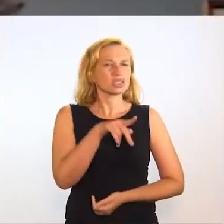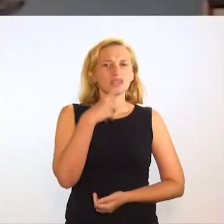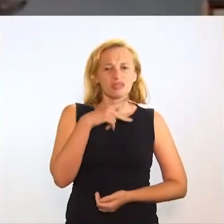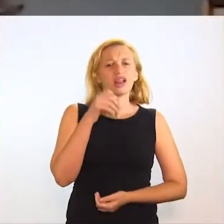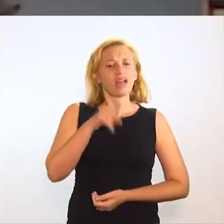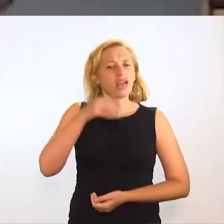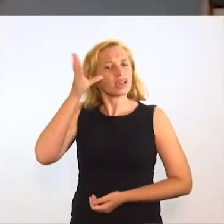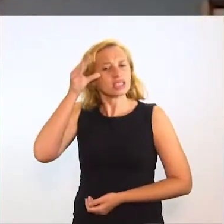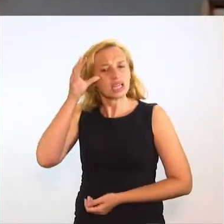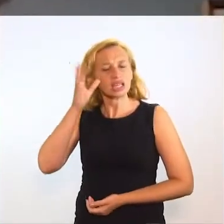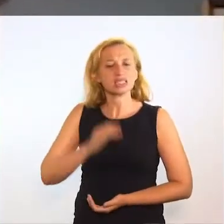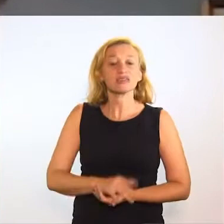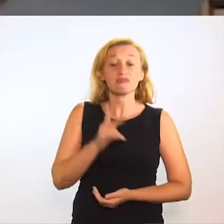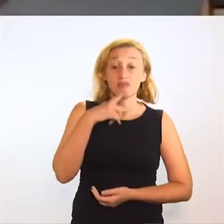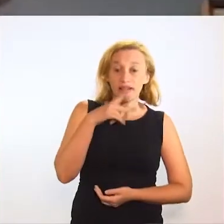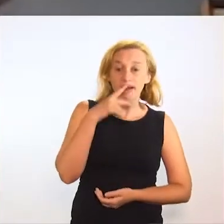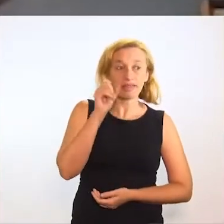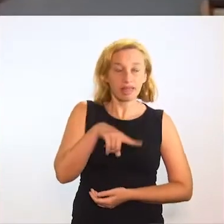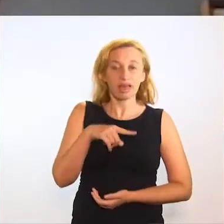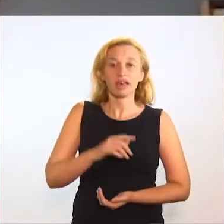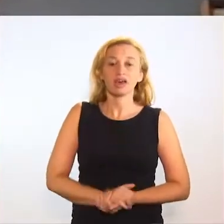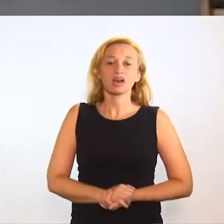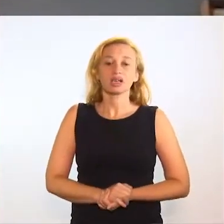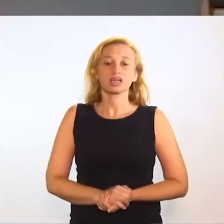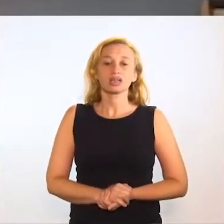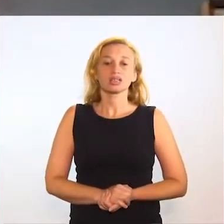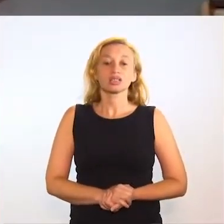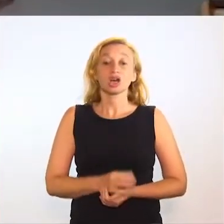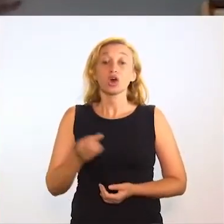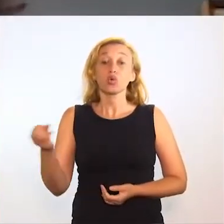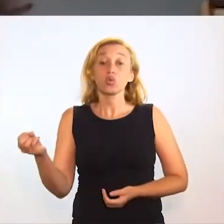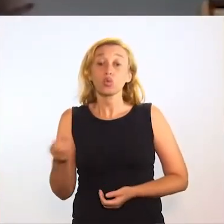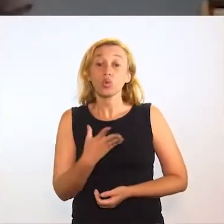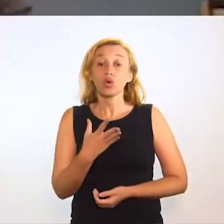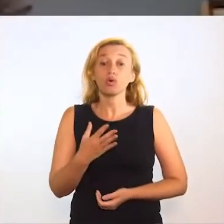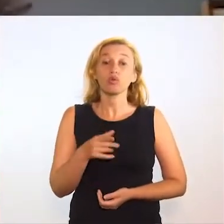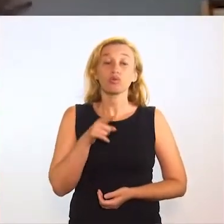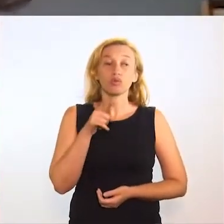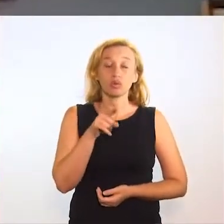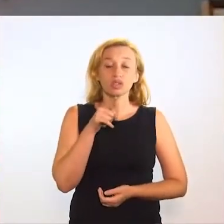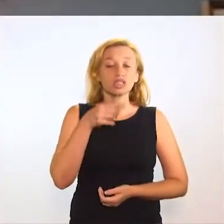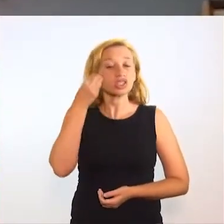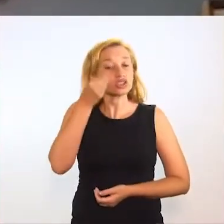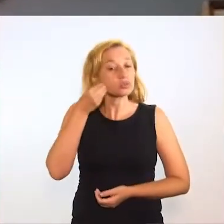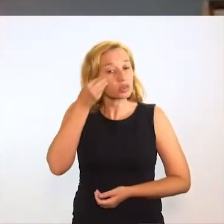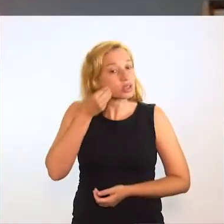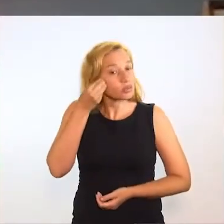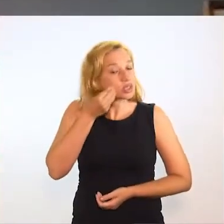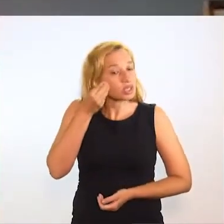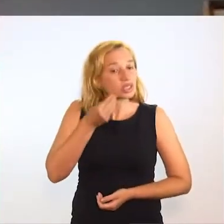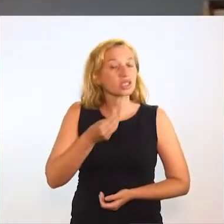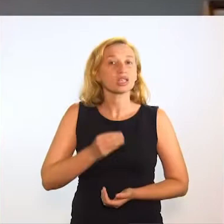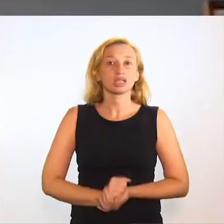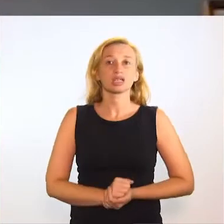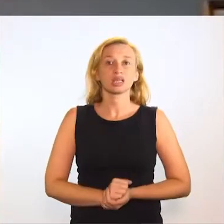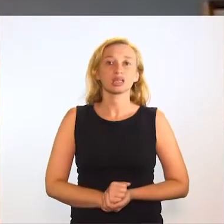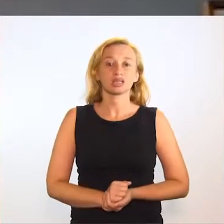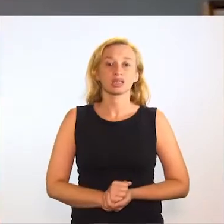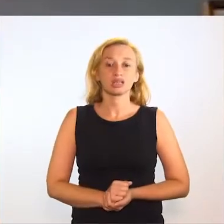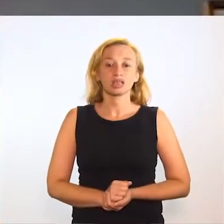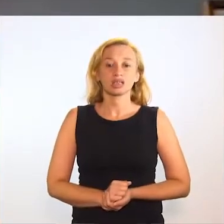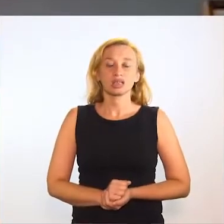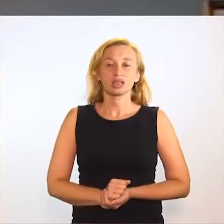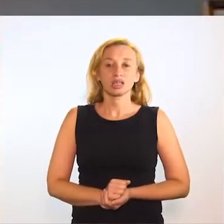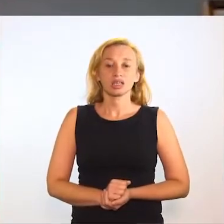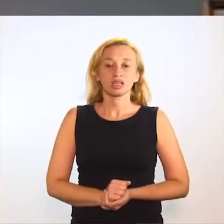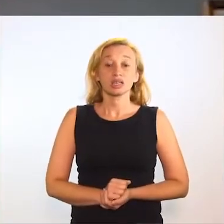que você diz aí, que eu acho que é muito interessante ressaltar, né, da inovação, que é você experimentar